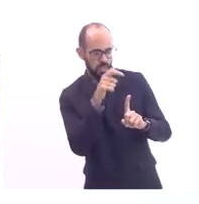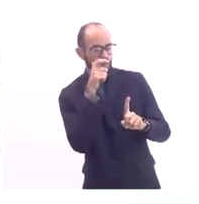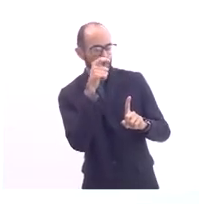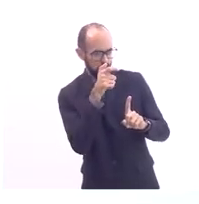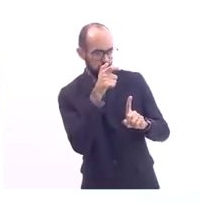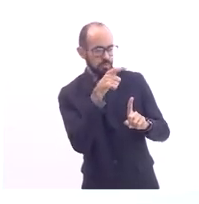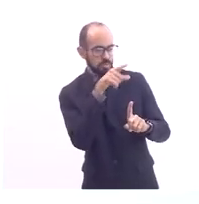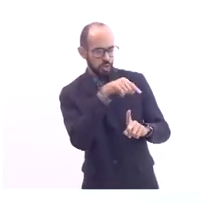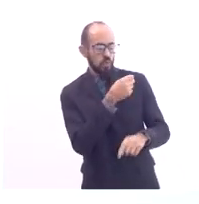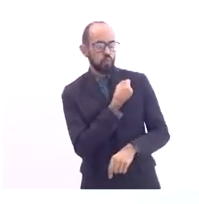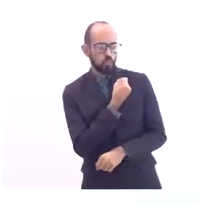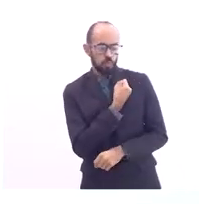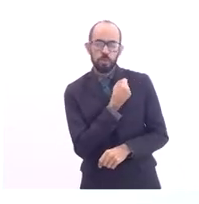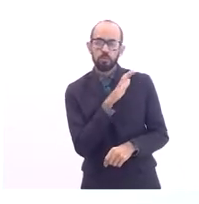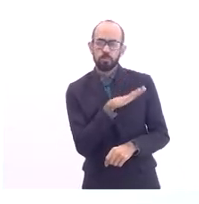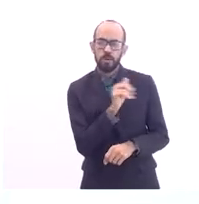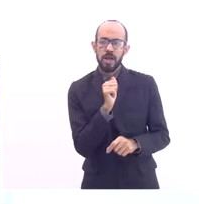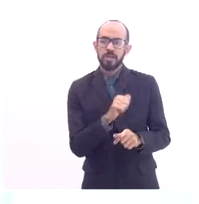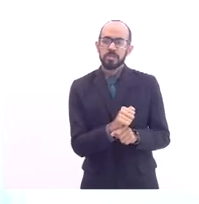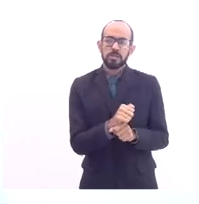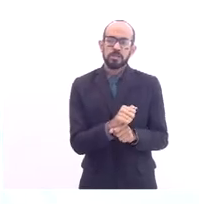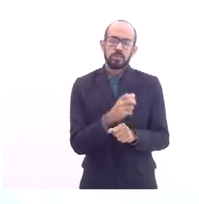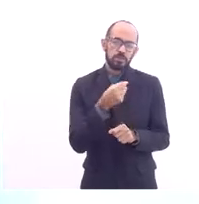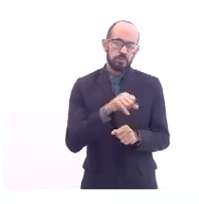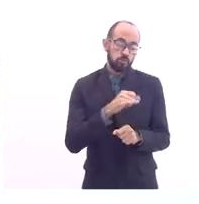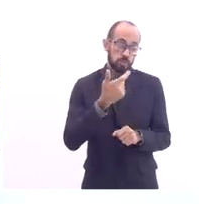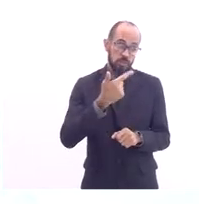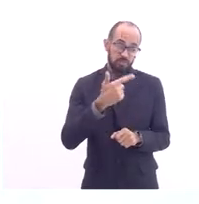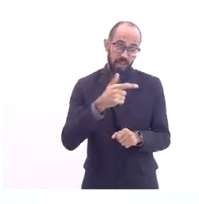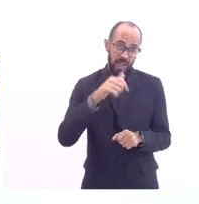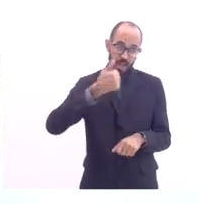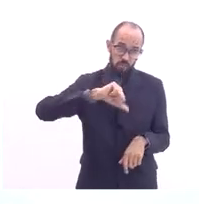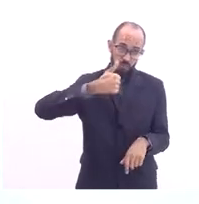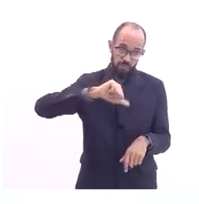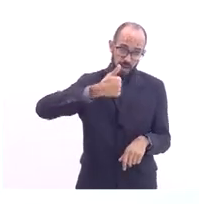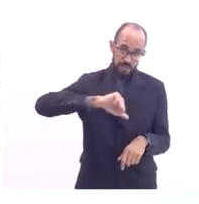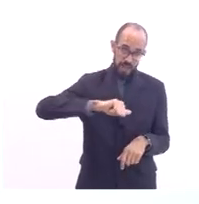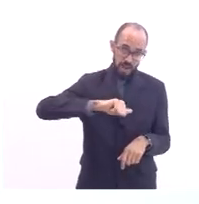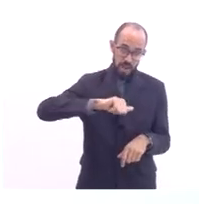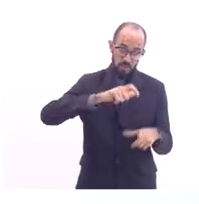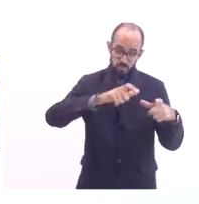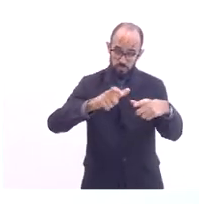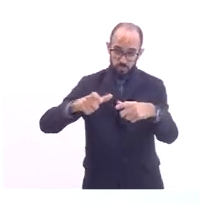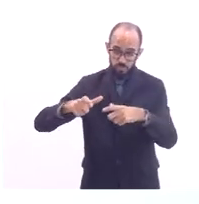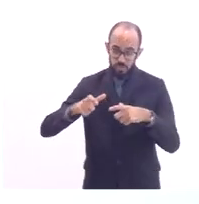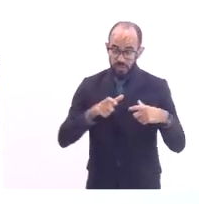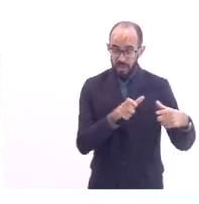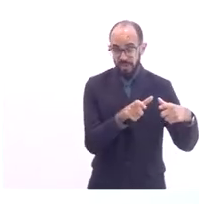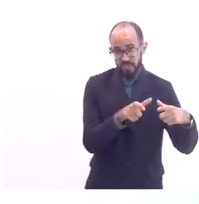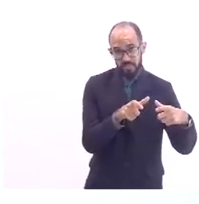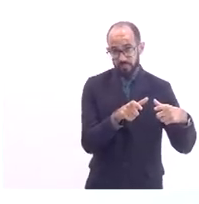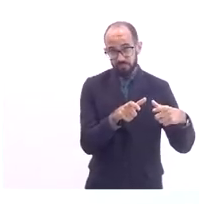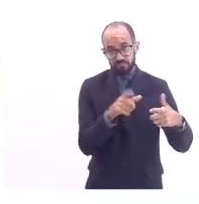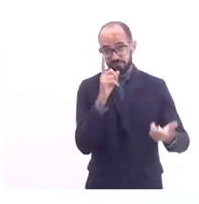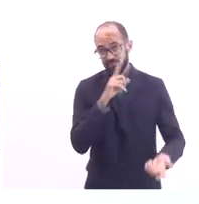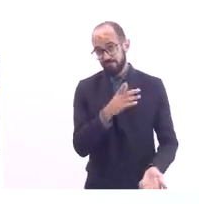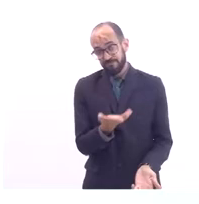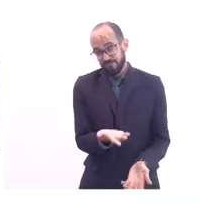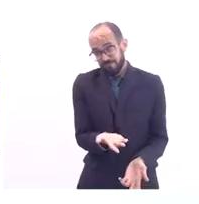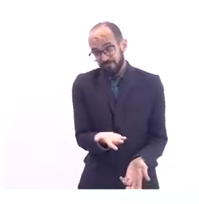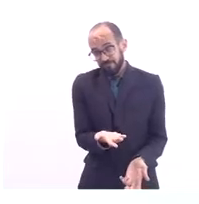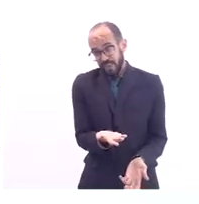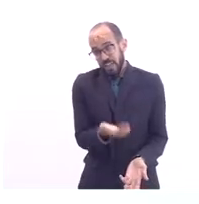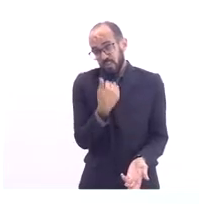indicador. Mas a média, isoladamente, sem analisar os pontos, ela acaba distorcendo muito. Não adianta você colocar como